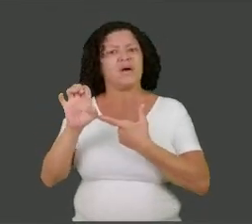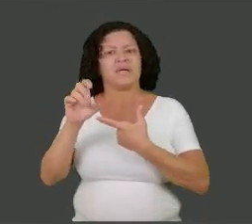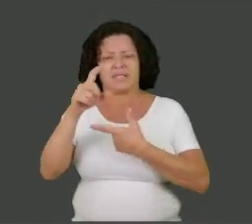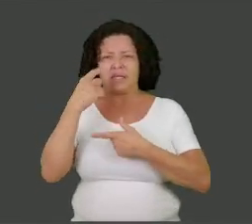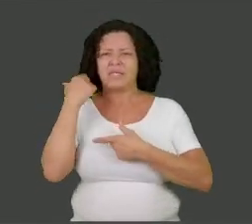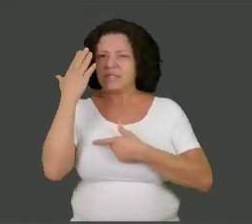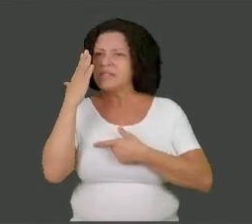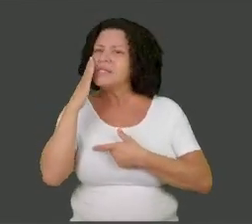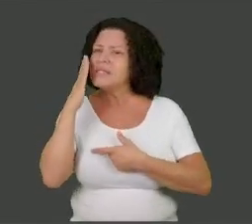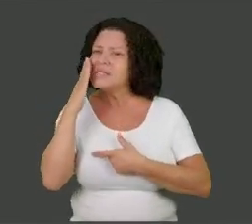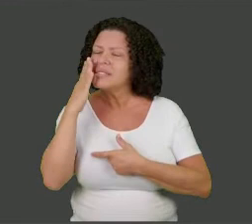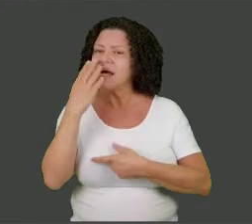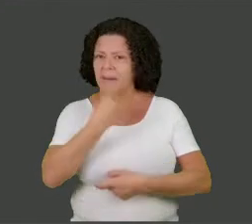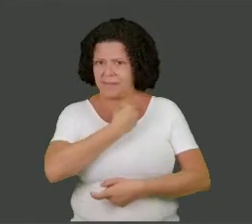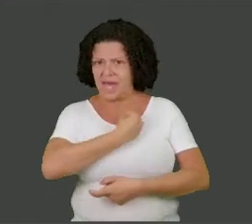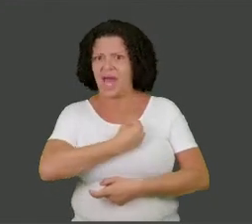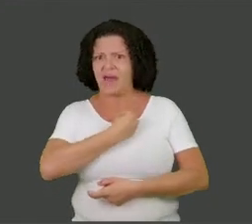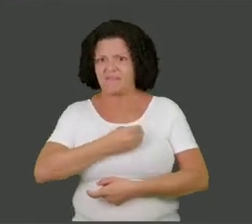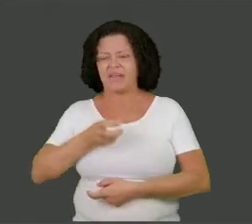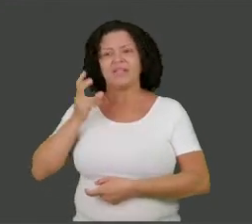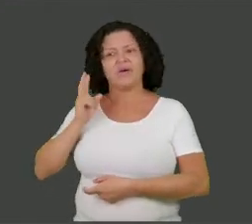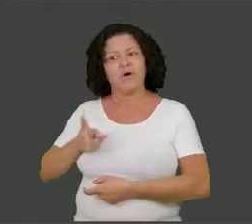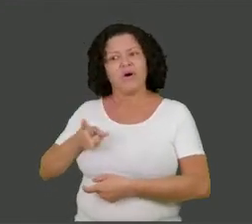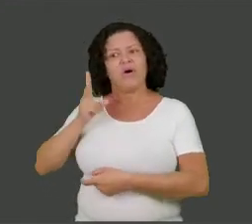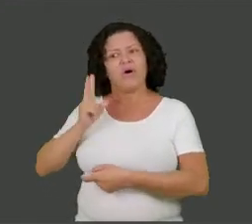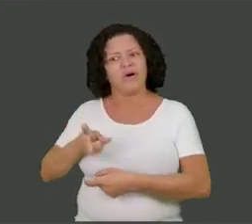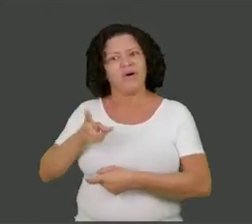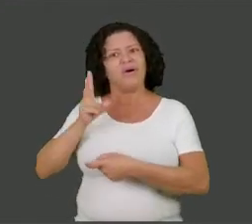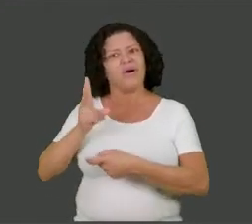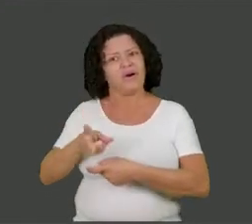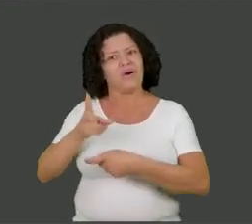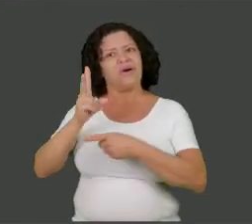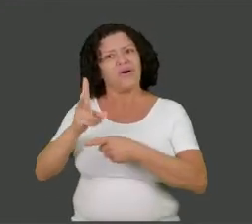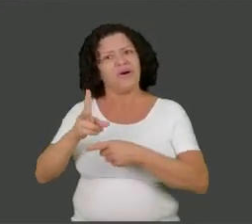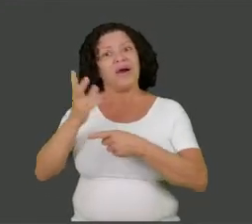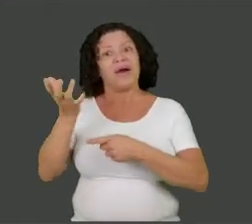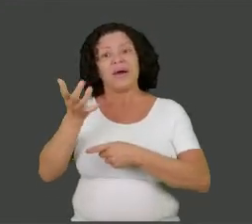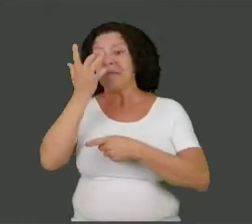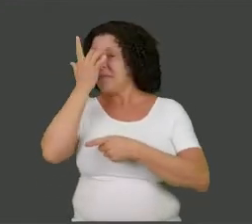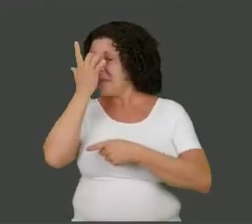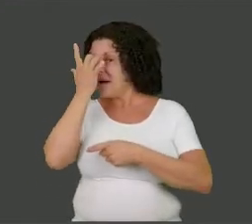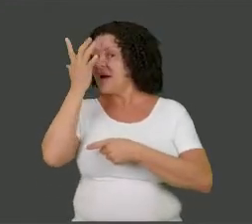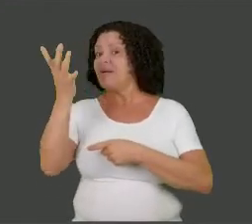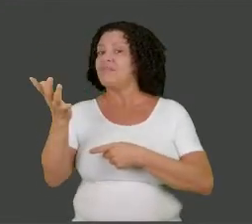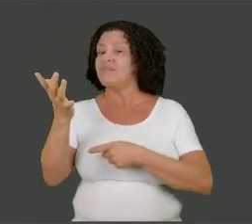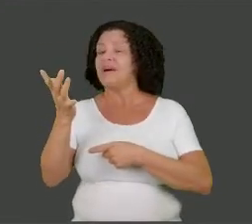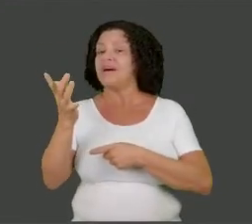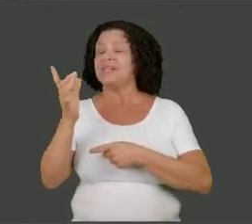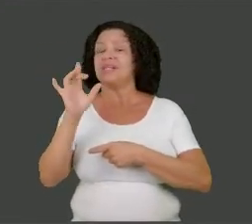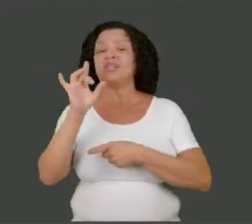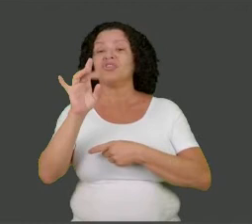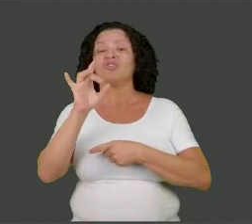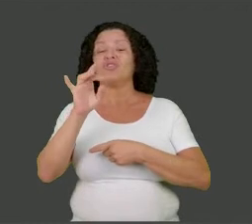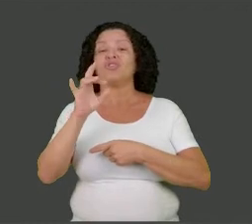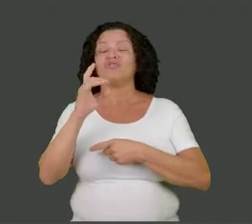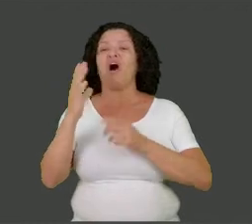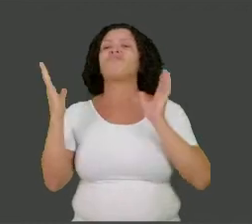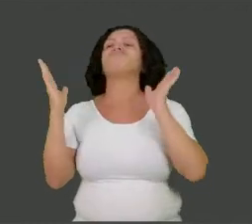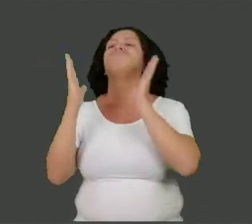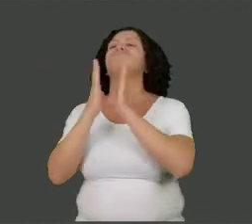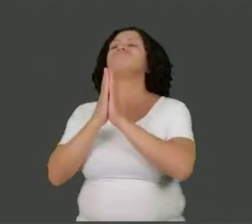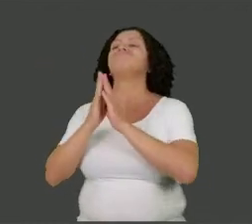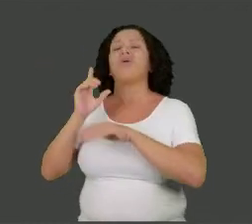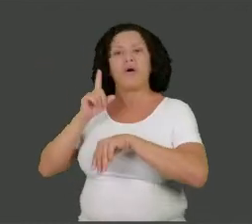Se sabemos que a vida continuará, será muito mais fácil não só